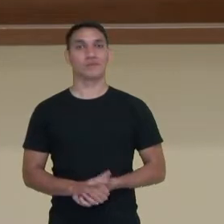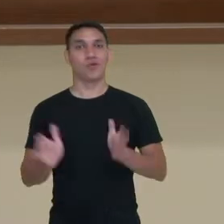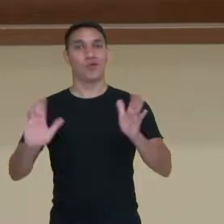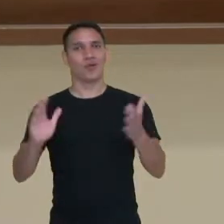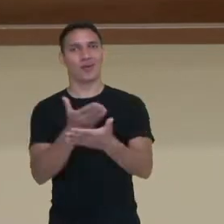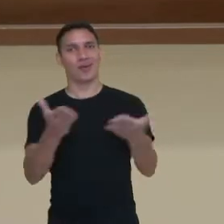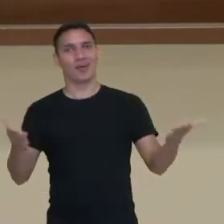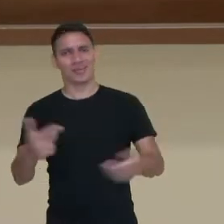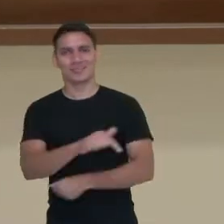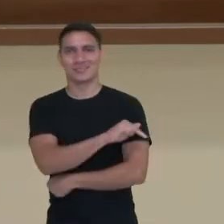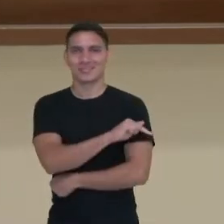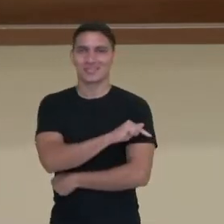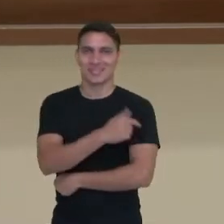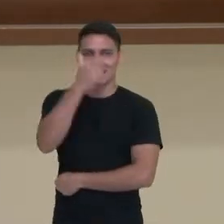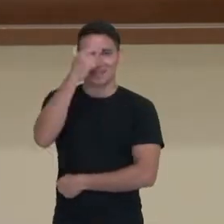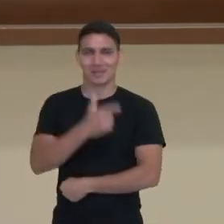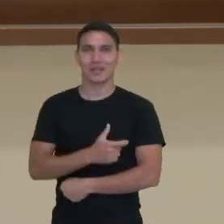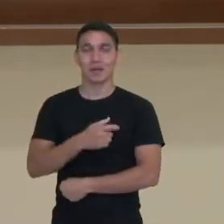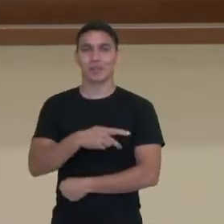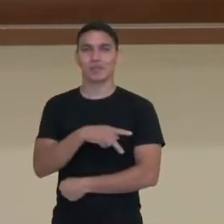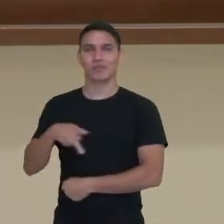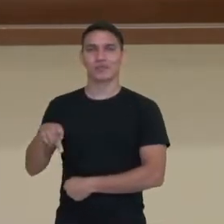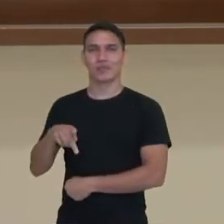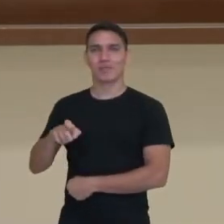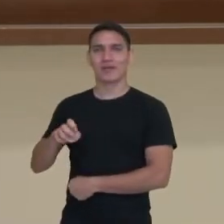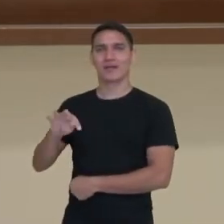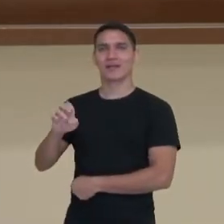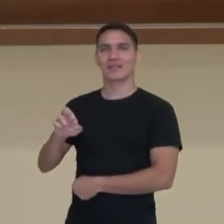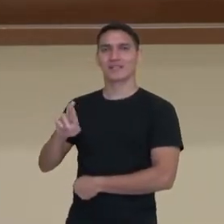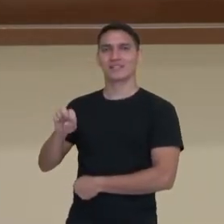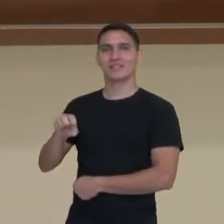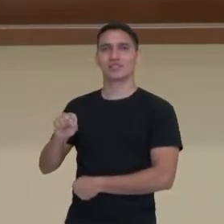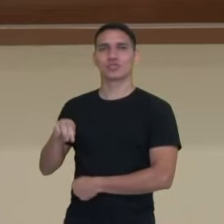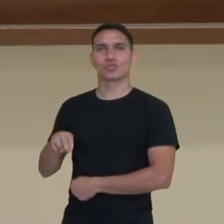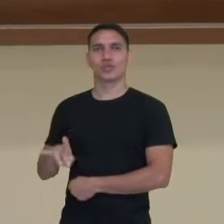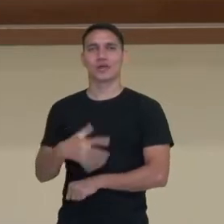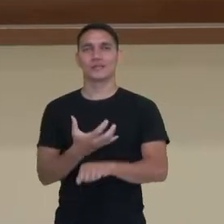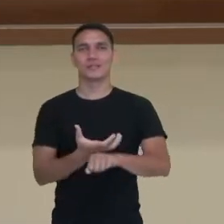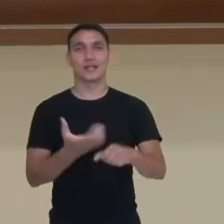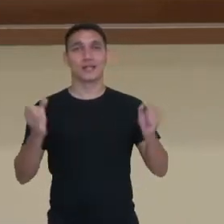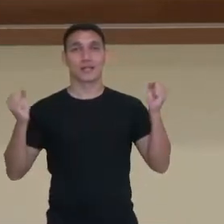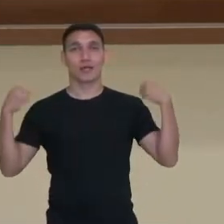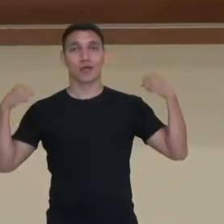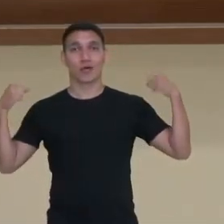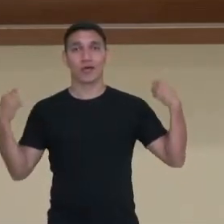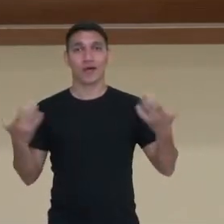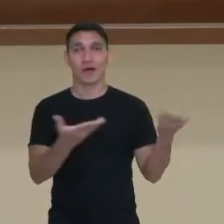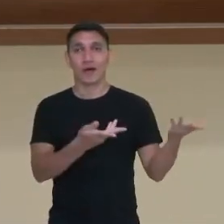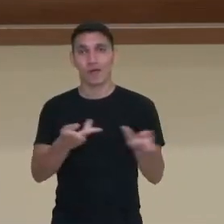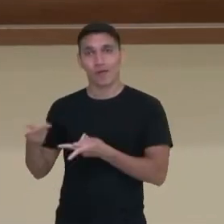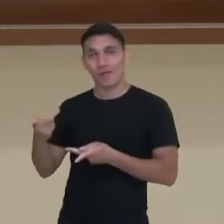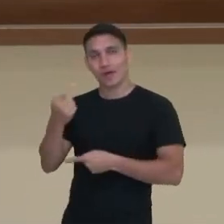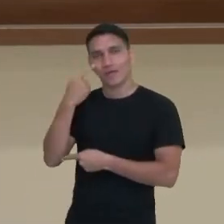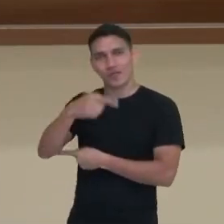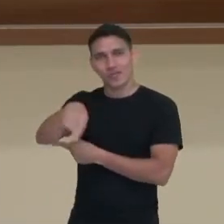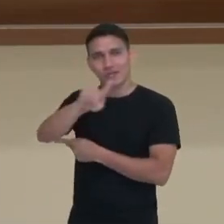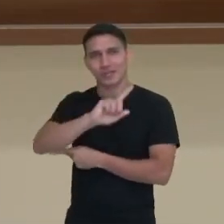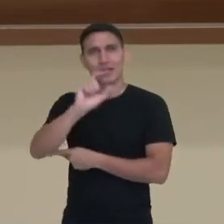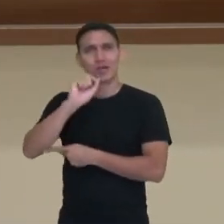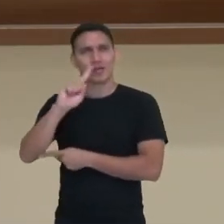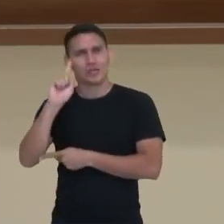Olá pessoal do sétimo ano, eu sou o professor Peterson da disciplina de Educação Física e quero convidar vocês para